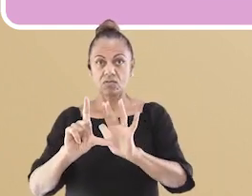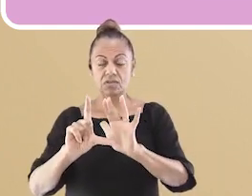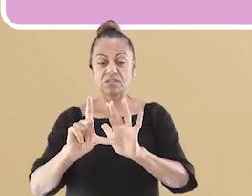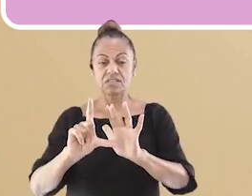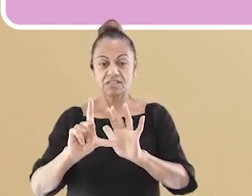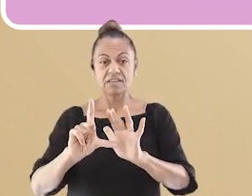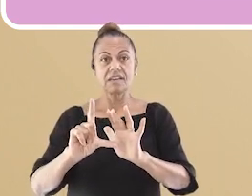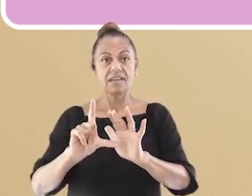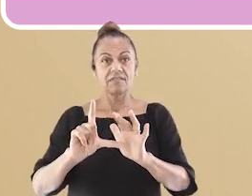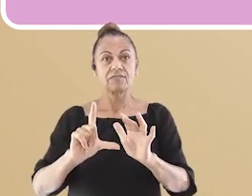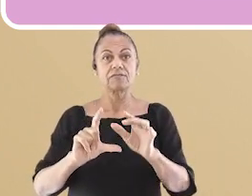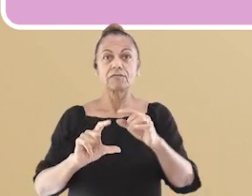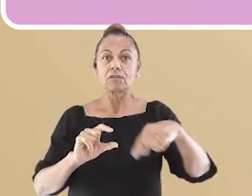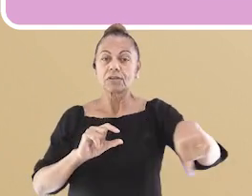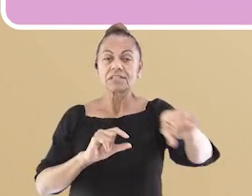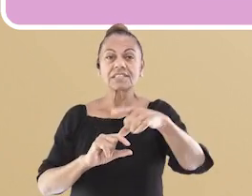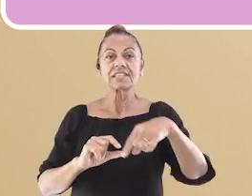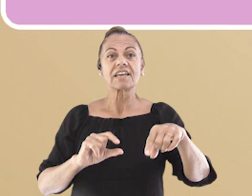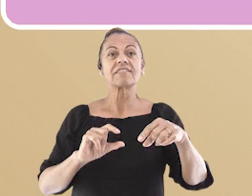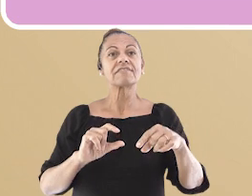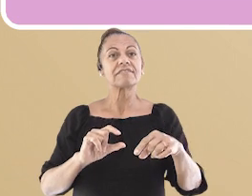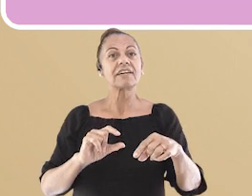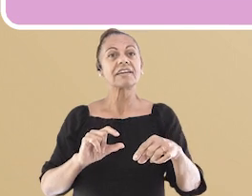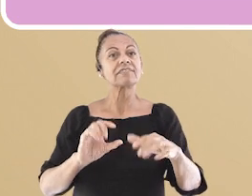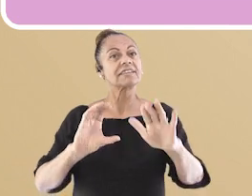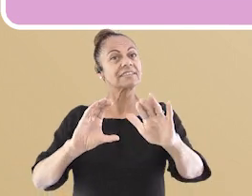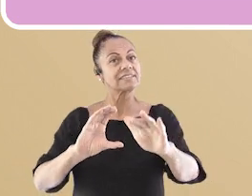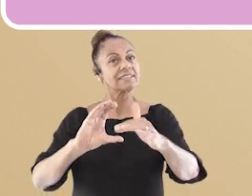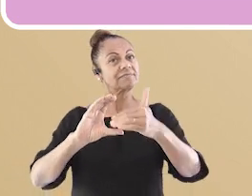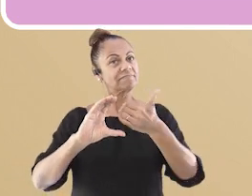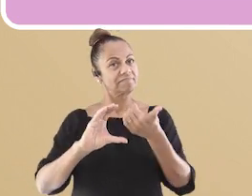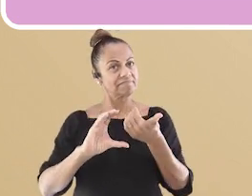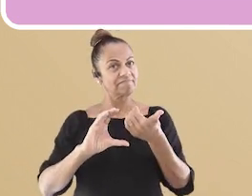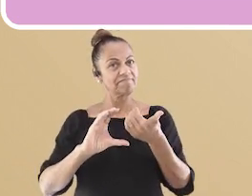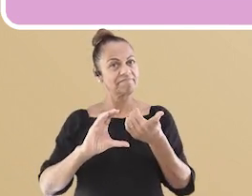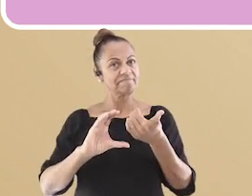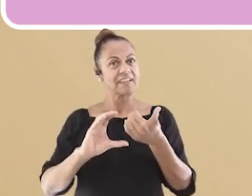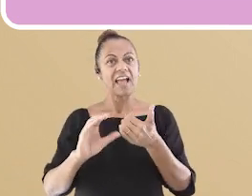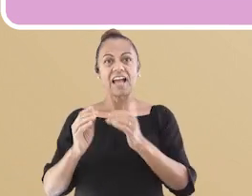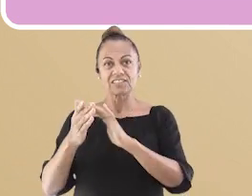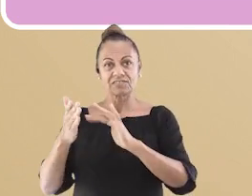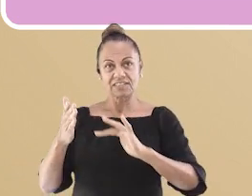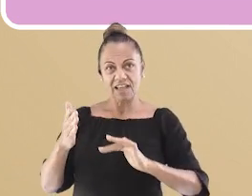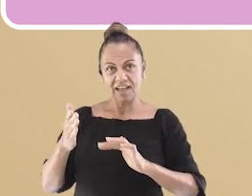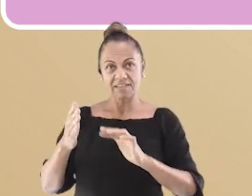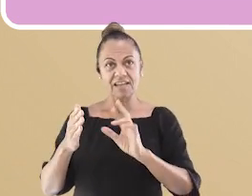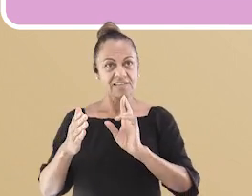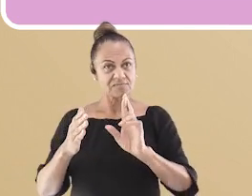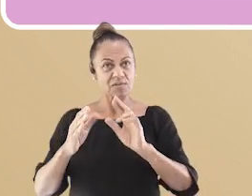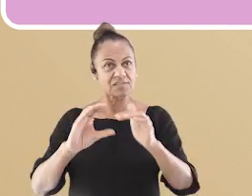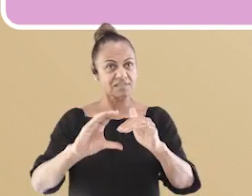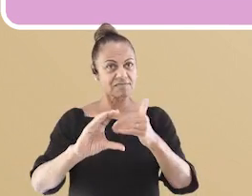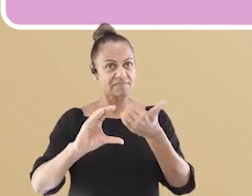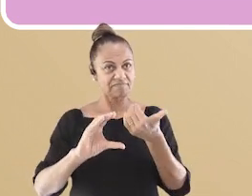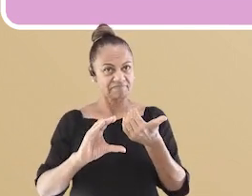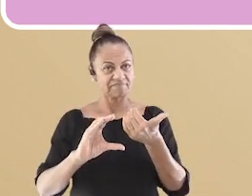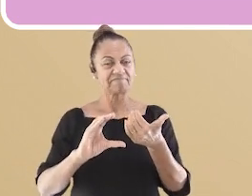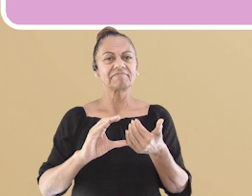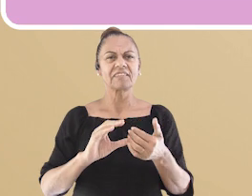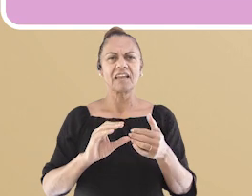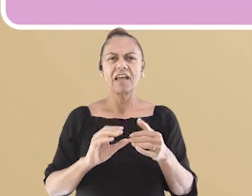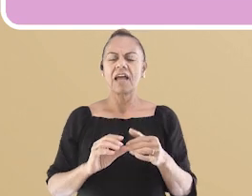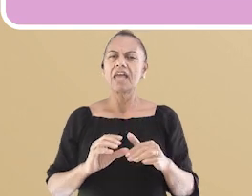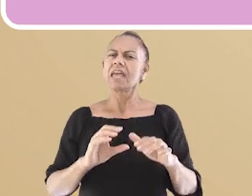algumas perguntas. E através desse QR Code que aparece na nossa tela, você vai